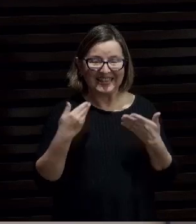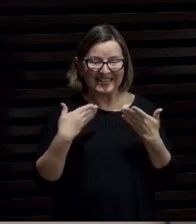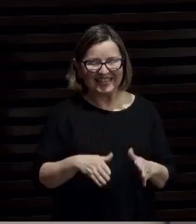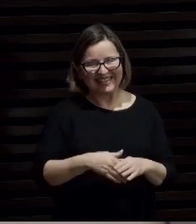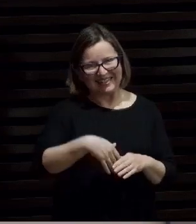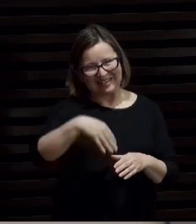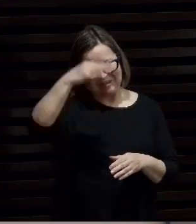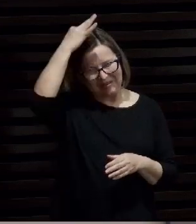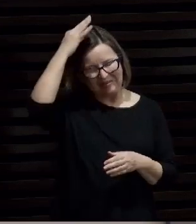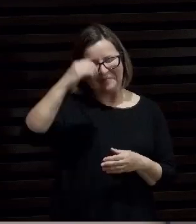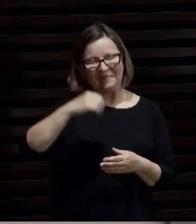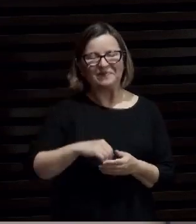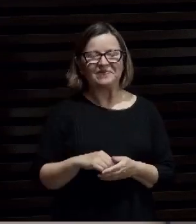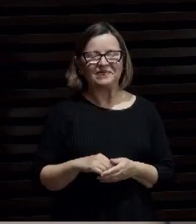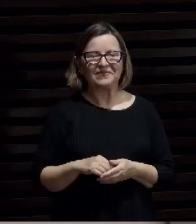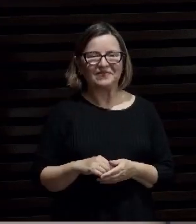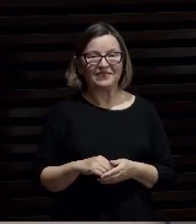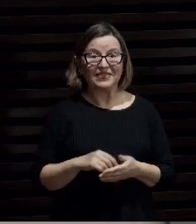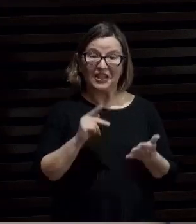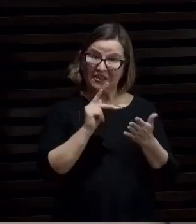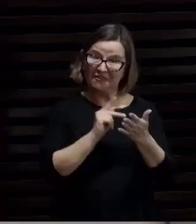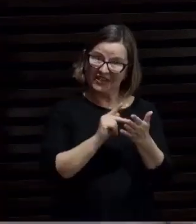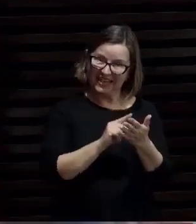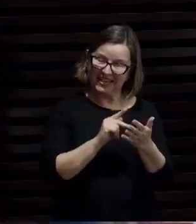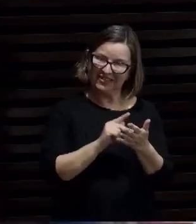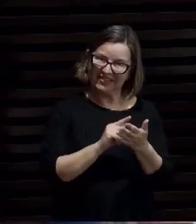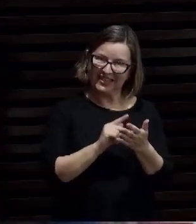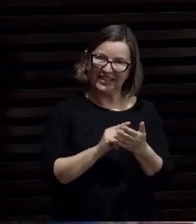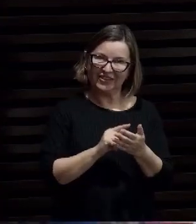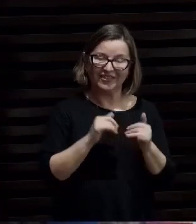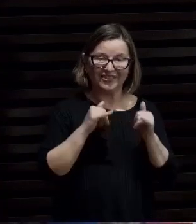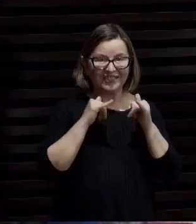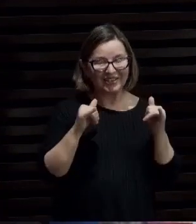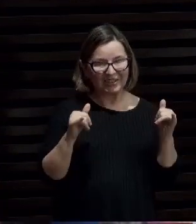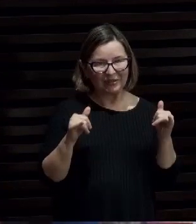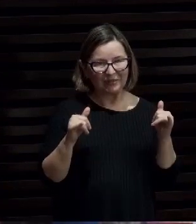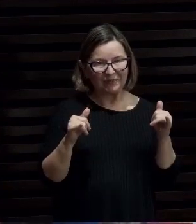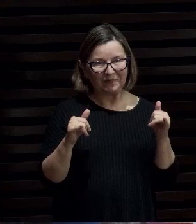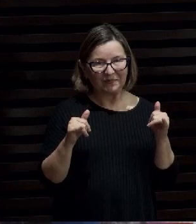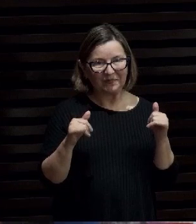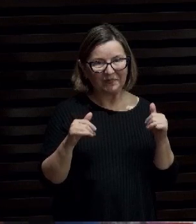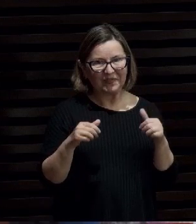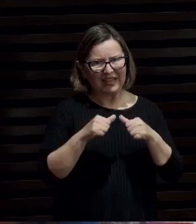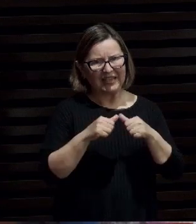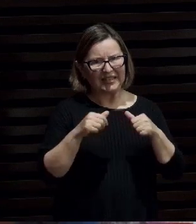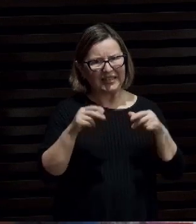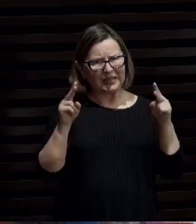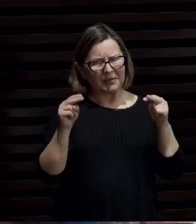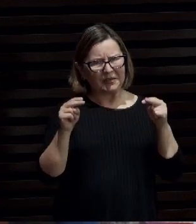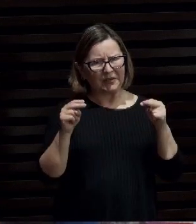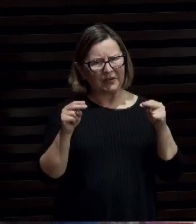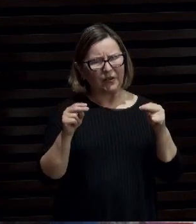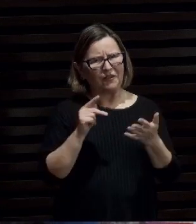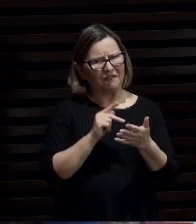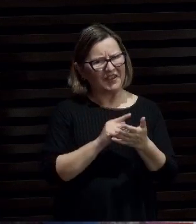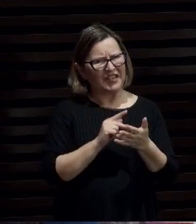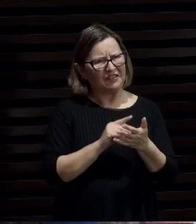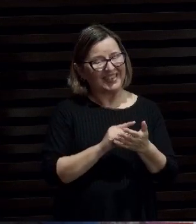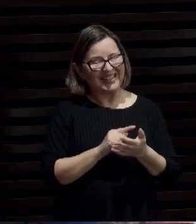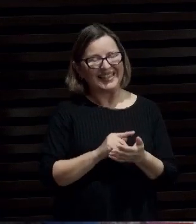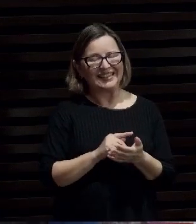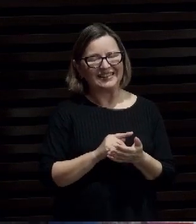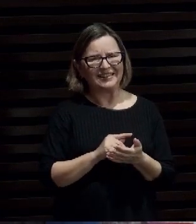E ele diz assim, em verdade te digo. Essa expressão para nós é esquisita, a gente repetir, mas no